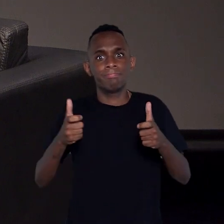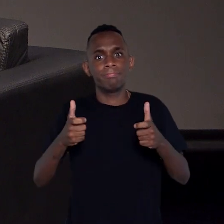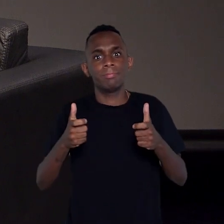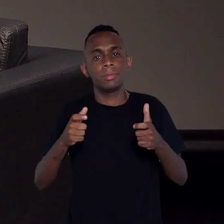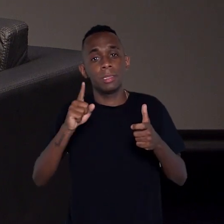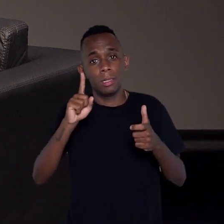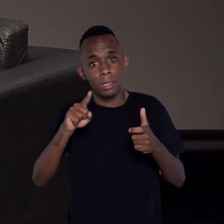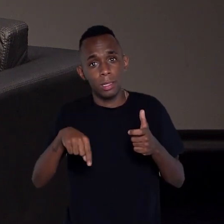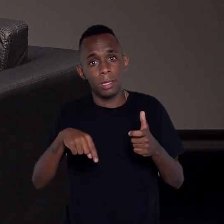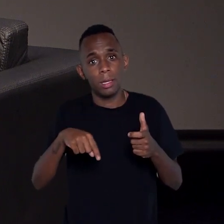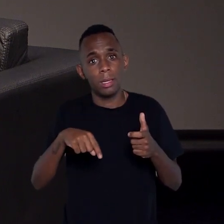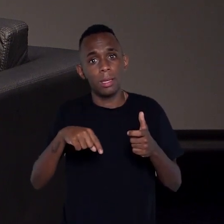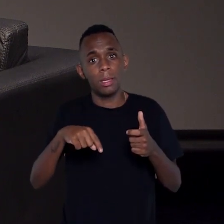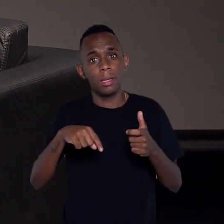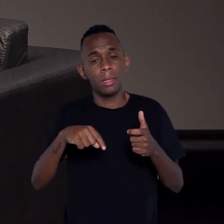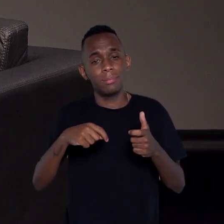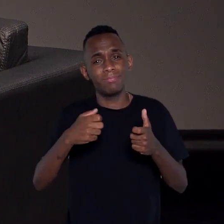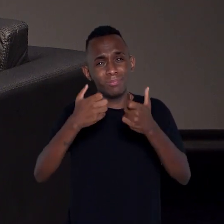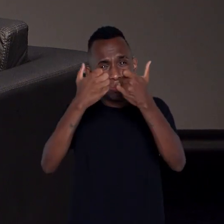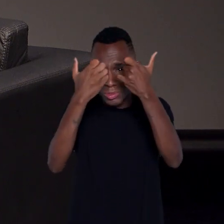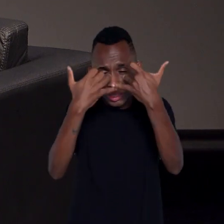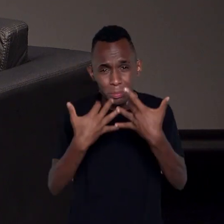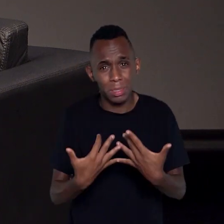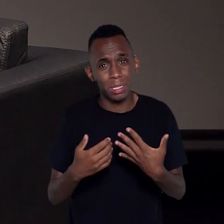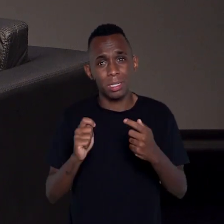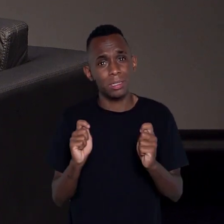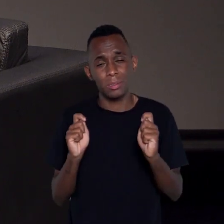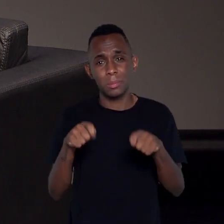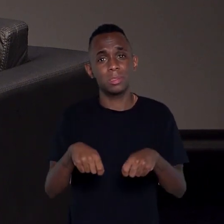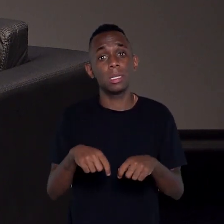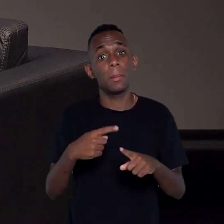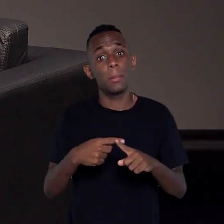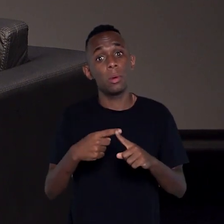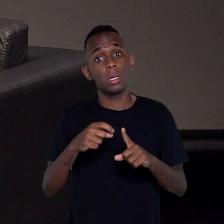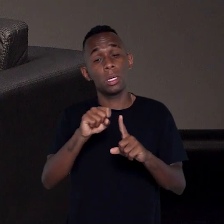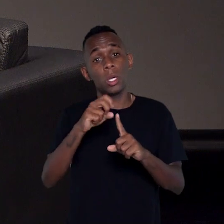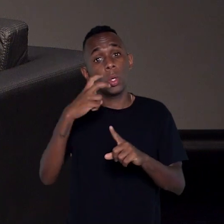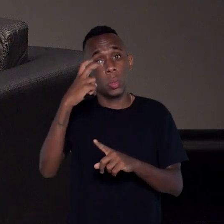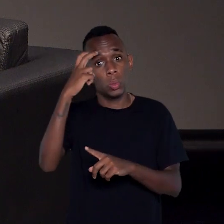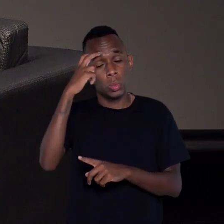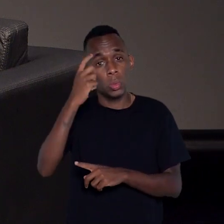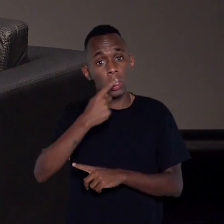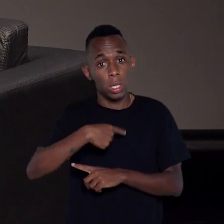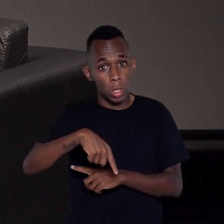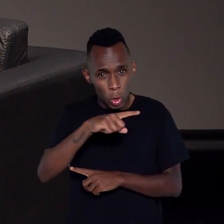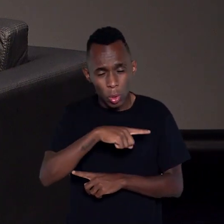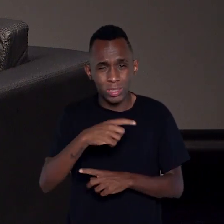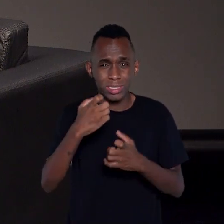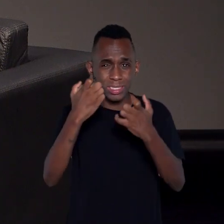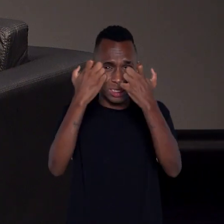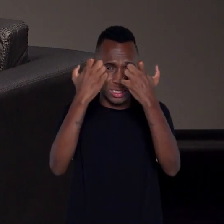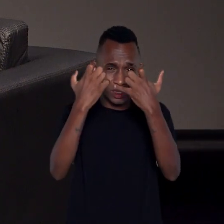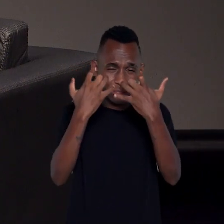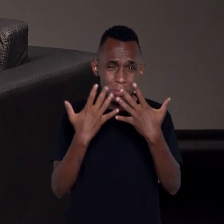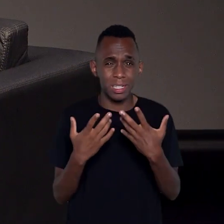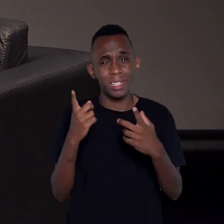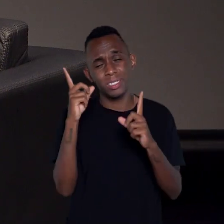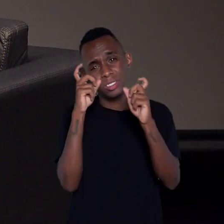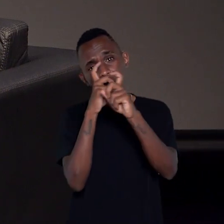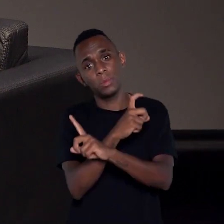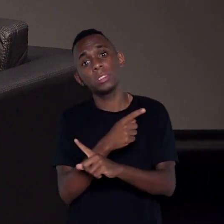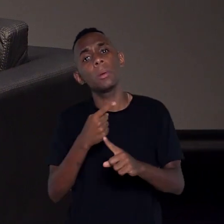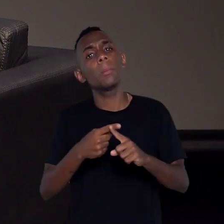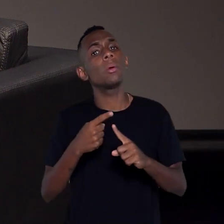muitos de nós é um crime que muitas vezes é inexplicável, né? A partir da nossa cultura, do nosso cotidiano, é difícil de explicar um